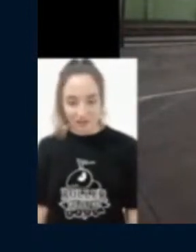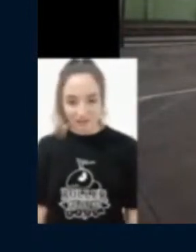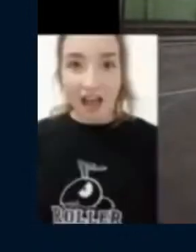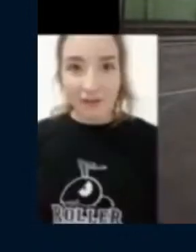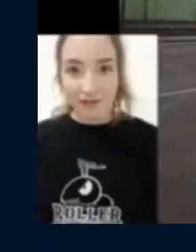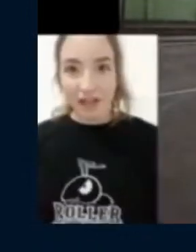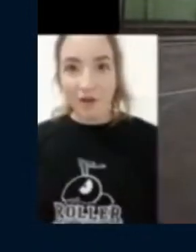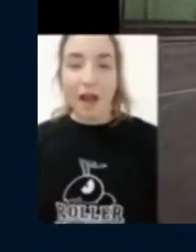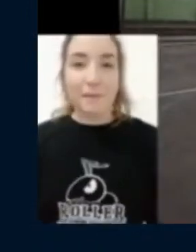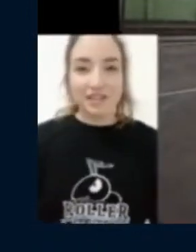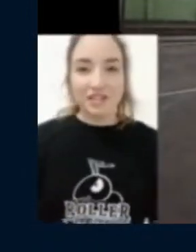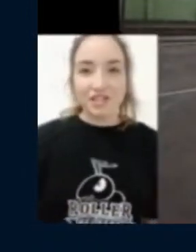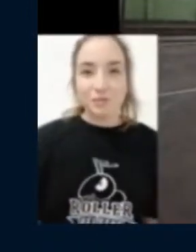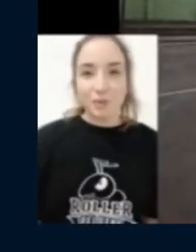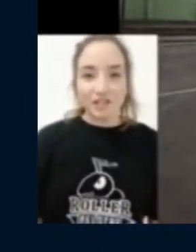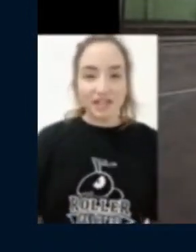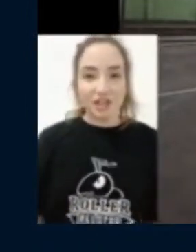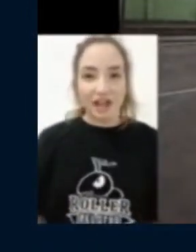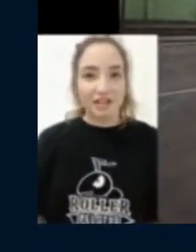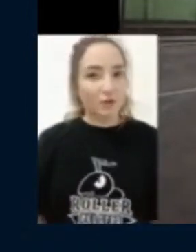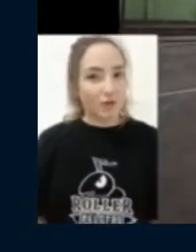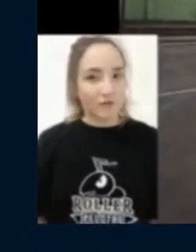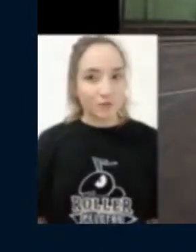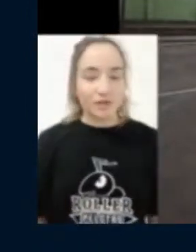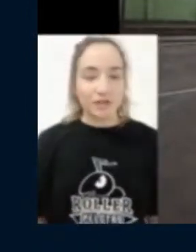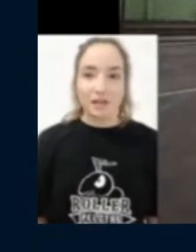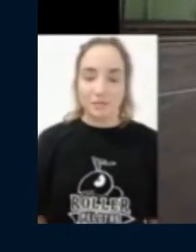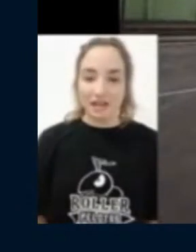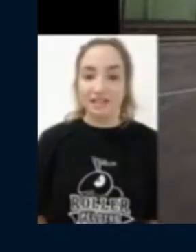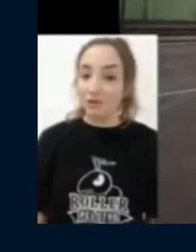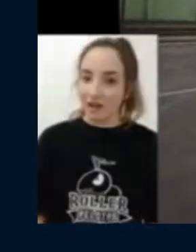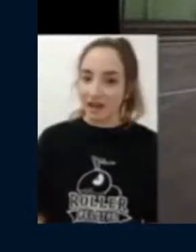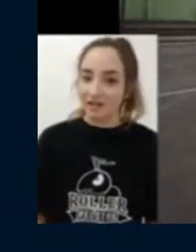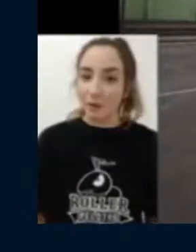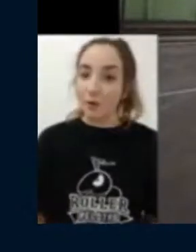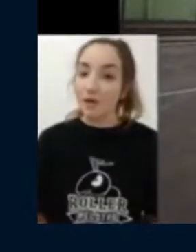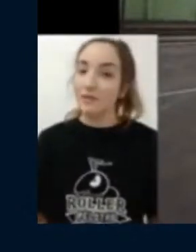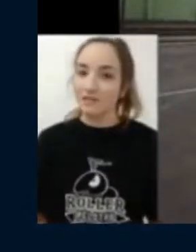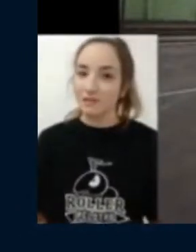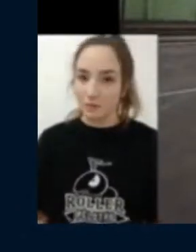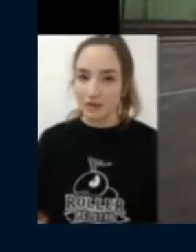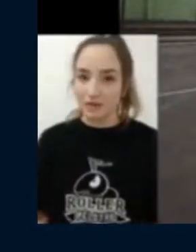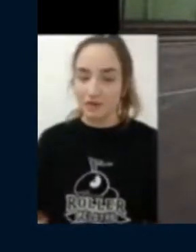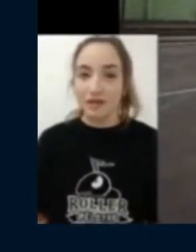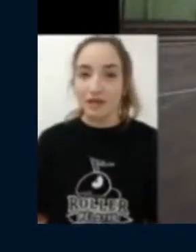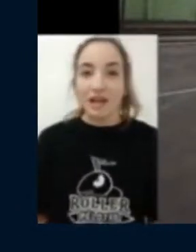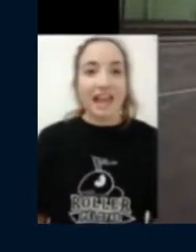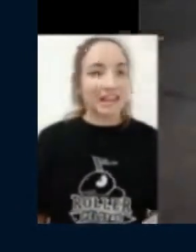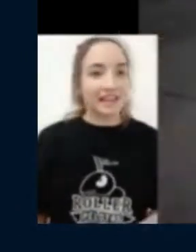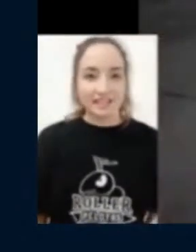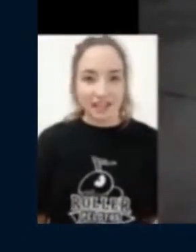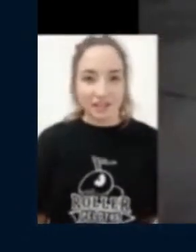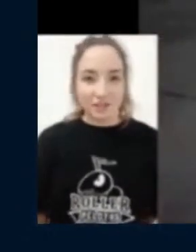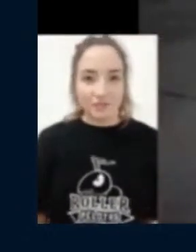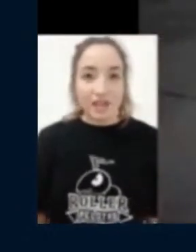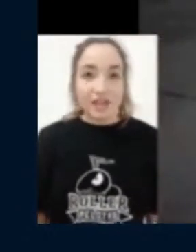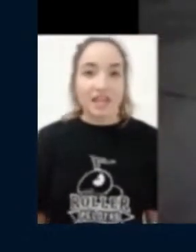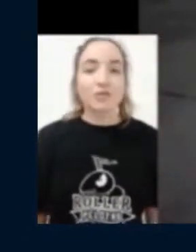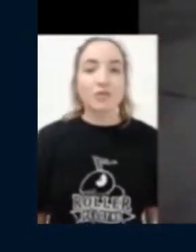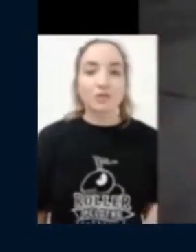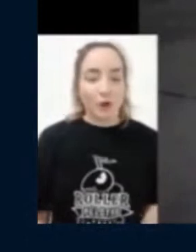educação física. Afinal, a prática de esportes radicais ou aventura em ambientes naturais ou em ambientes urbanos é